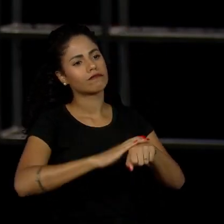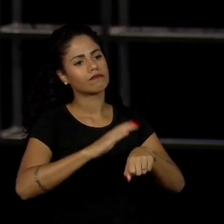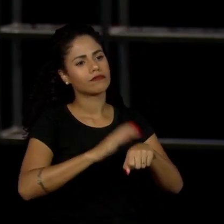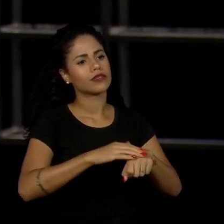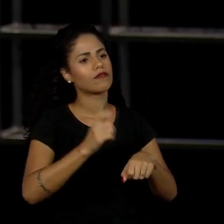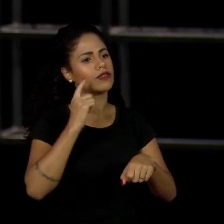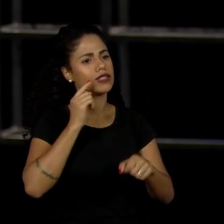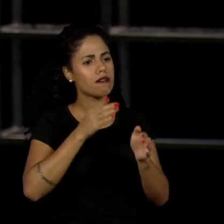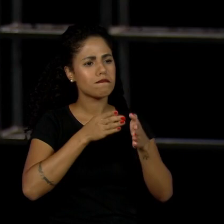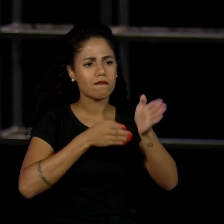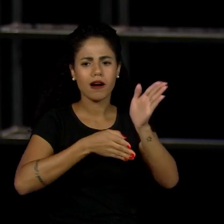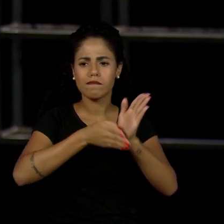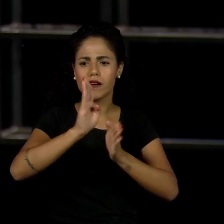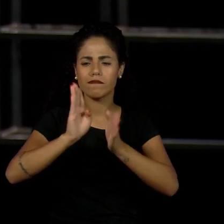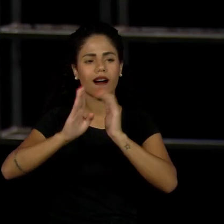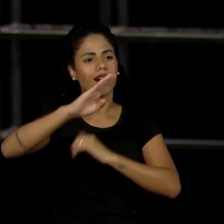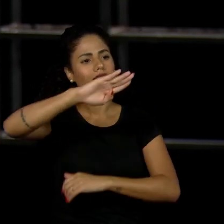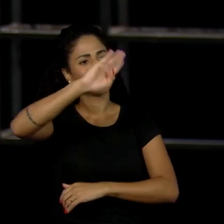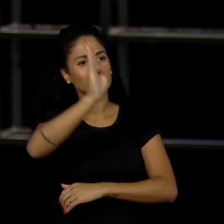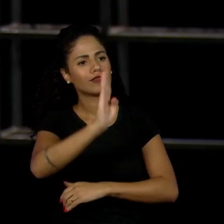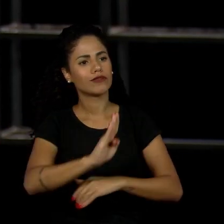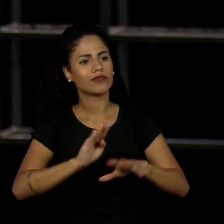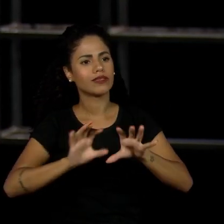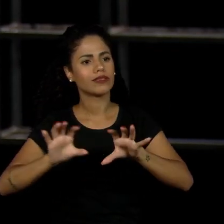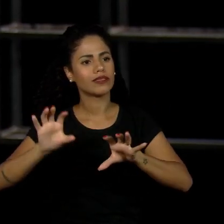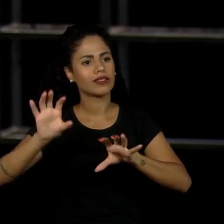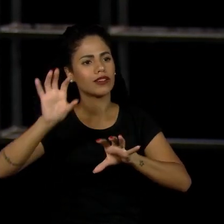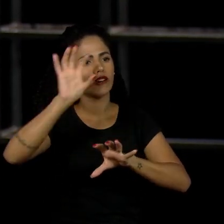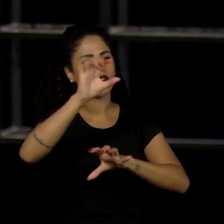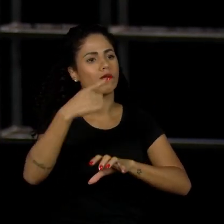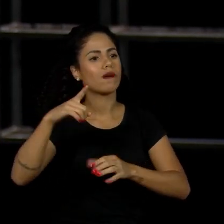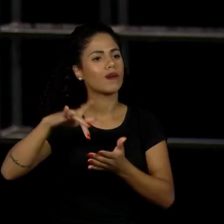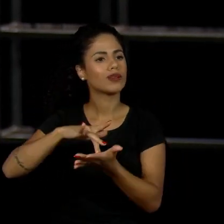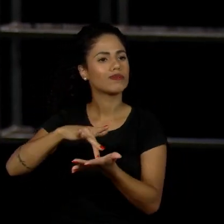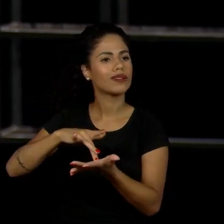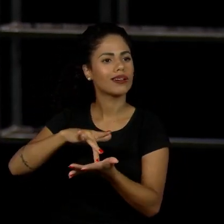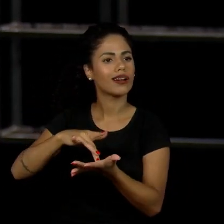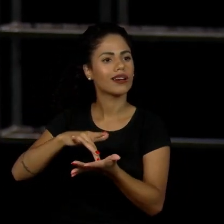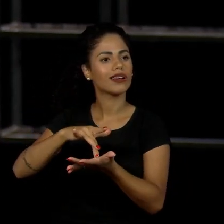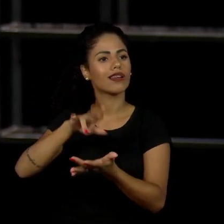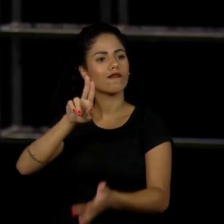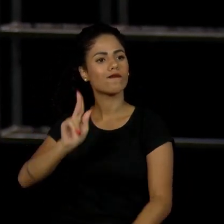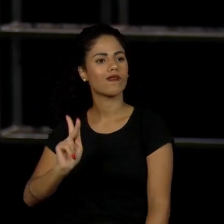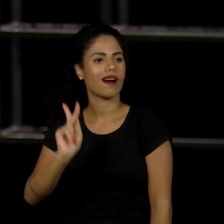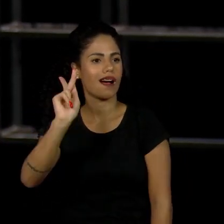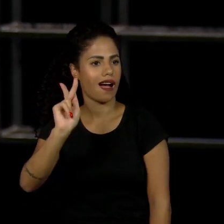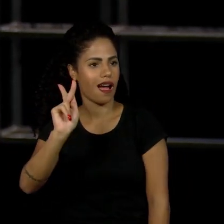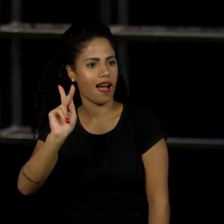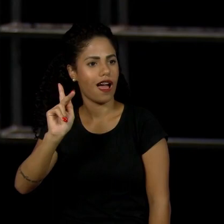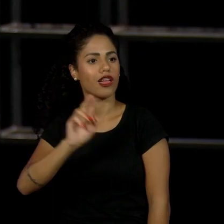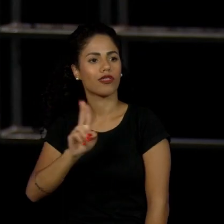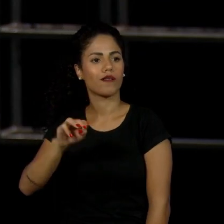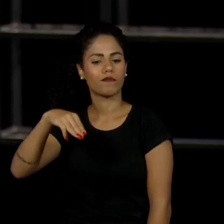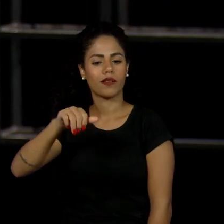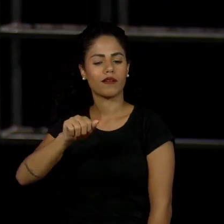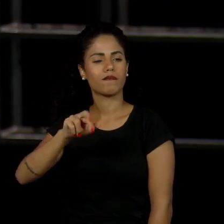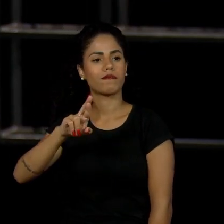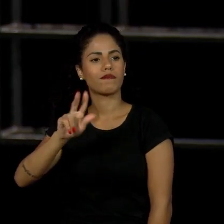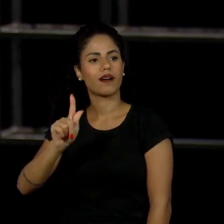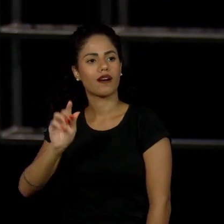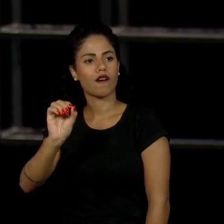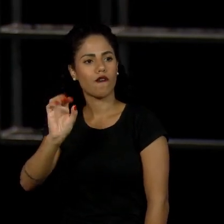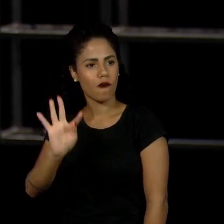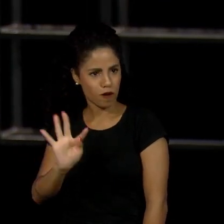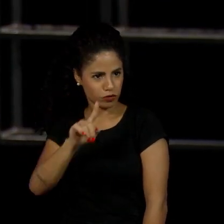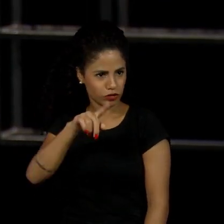turnê por todo o Brasil com a bailarina inglesa Margot Fonteyn, que é considerada uma das maiores bailarinas aí da história da